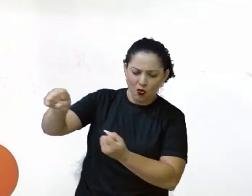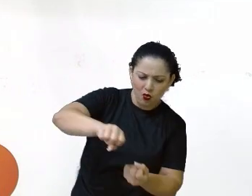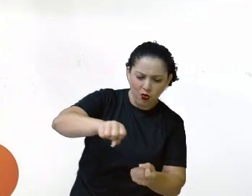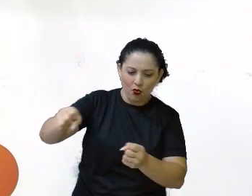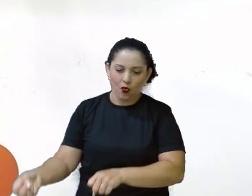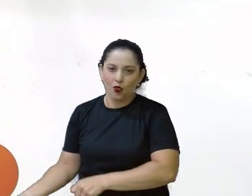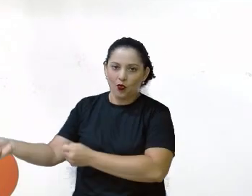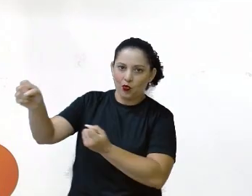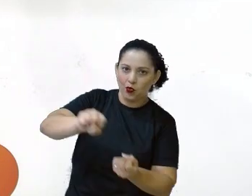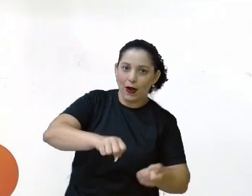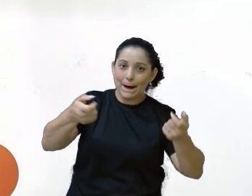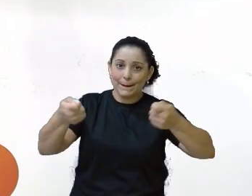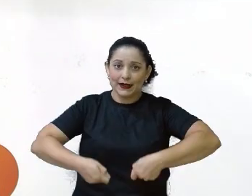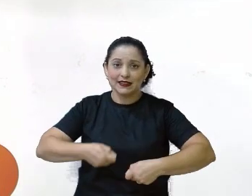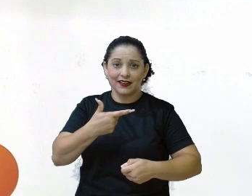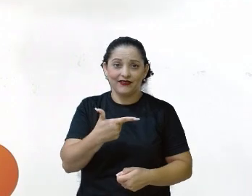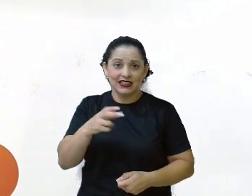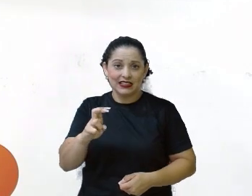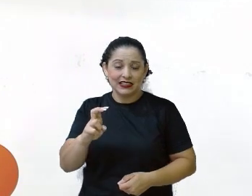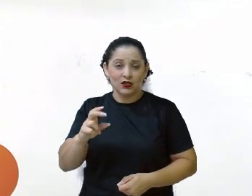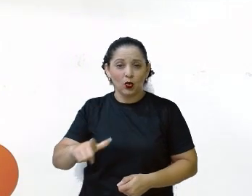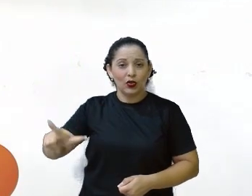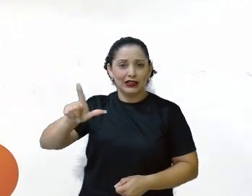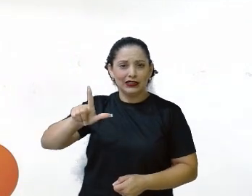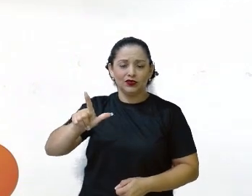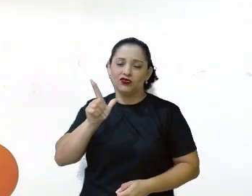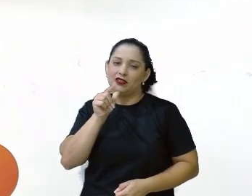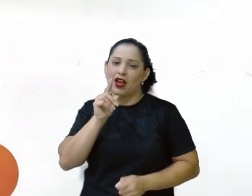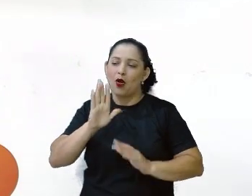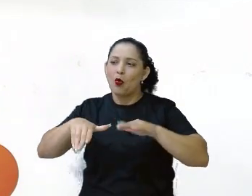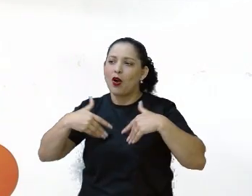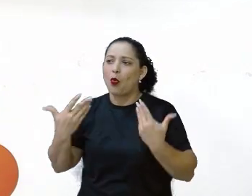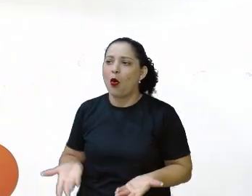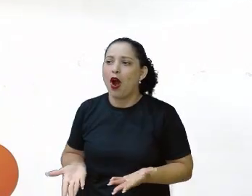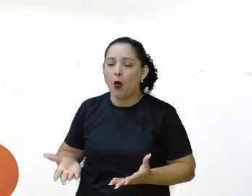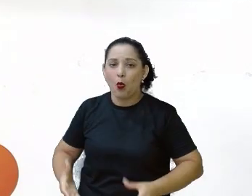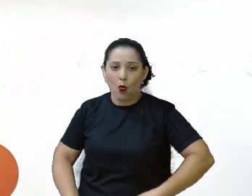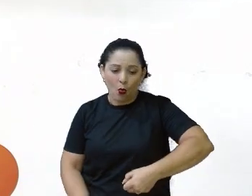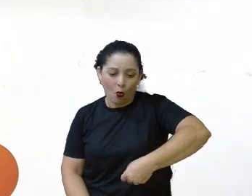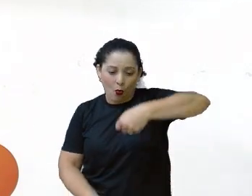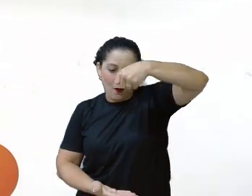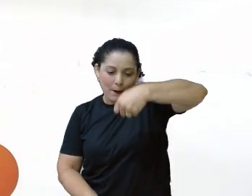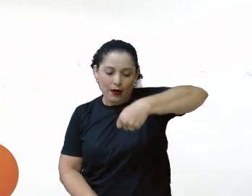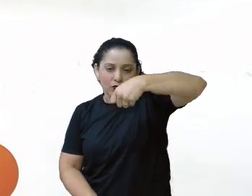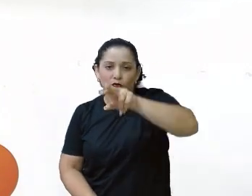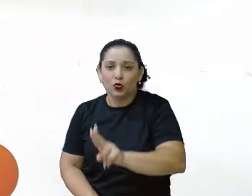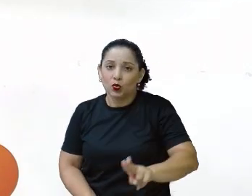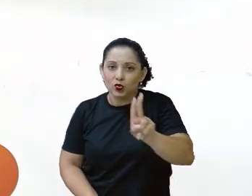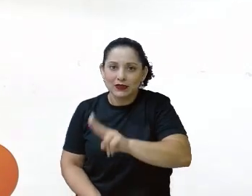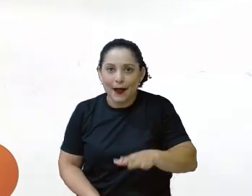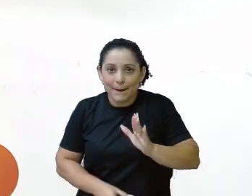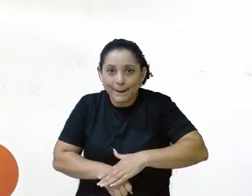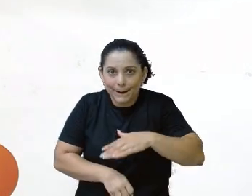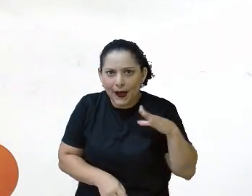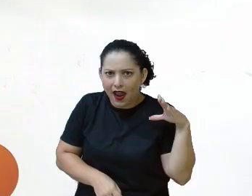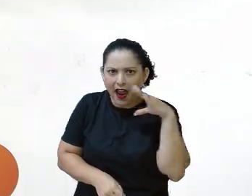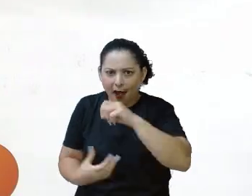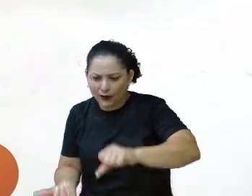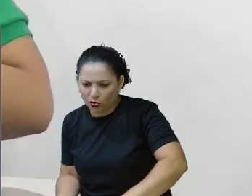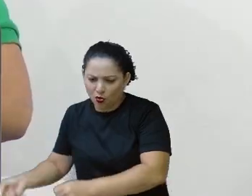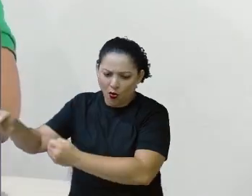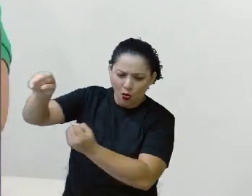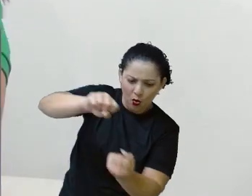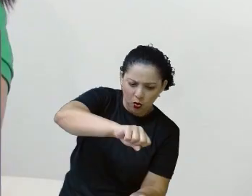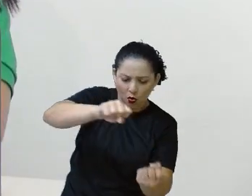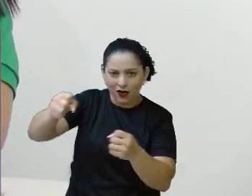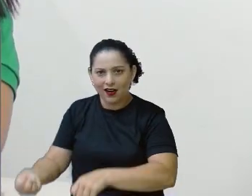25 litros de água. Que baldes utilizará para encher com mais rapidez essa piscina? E aí, professora? Só enquanto